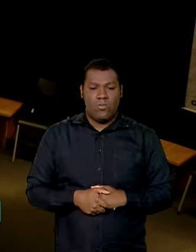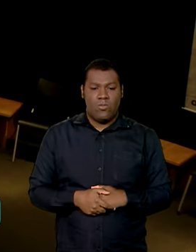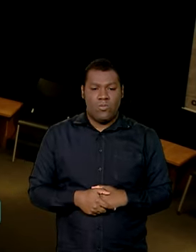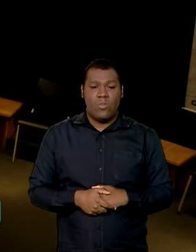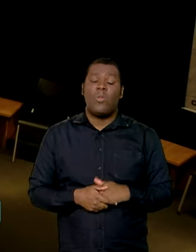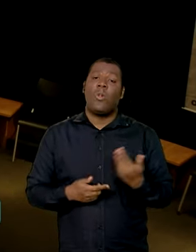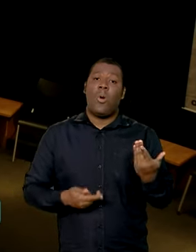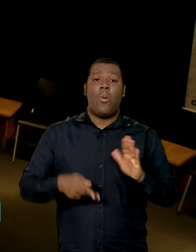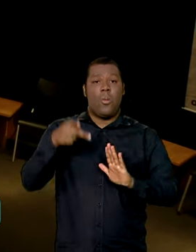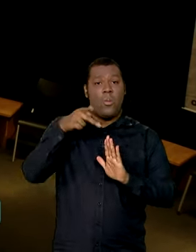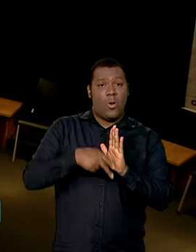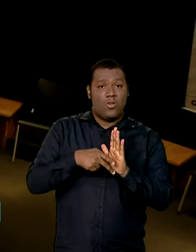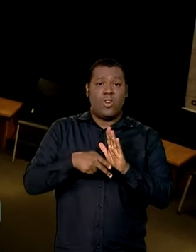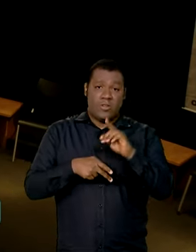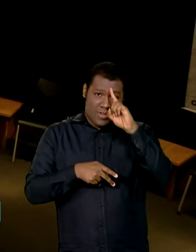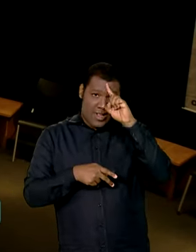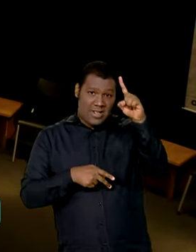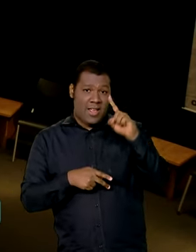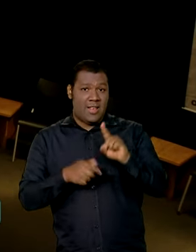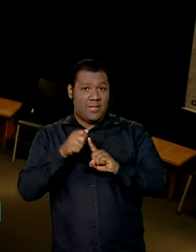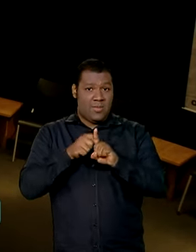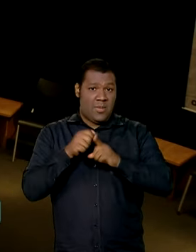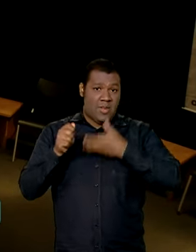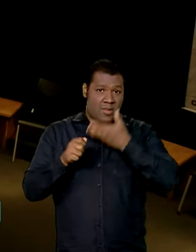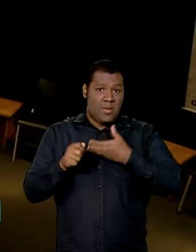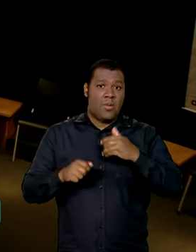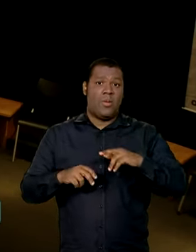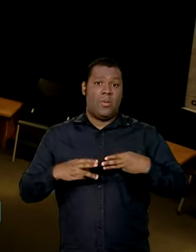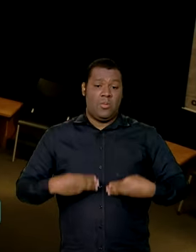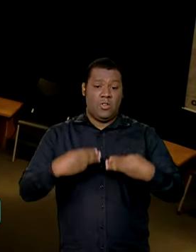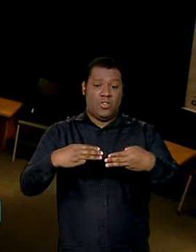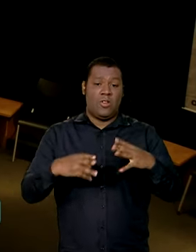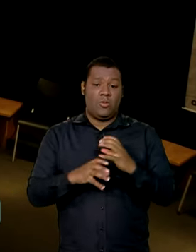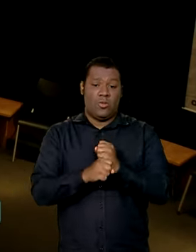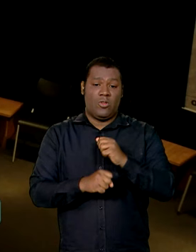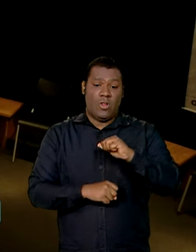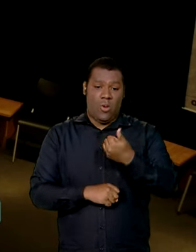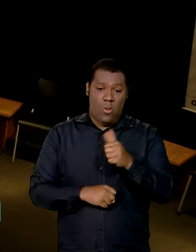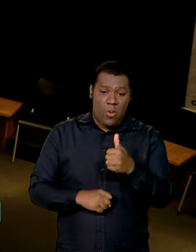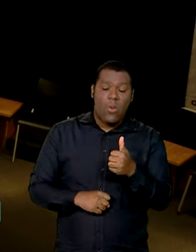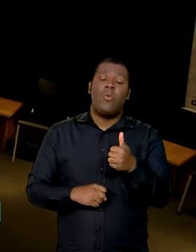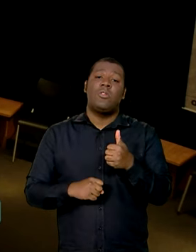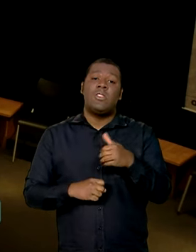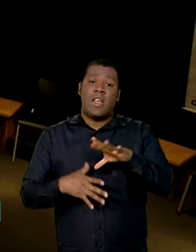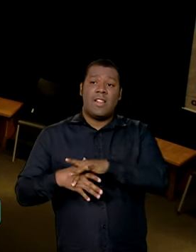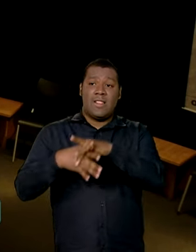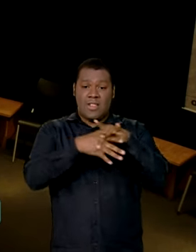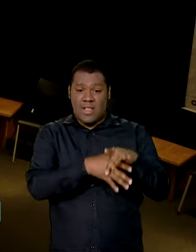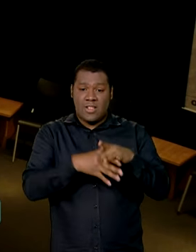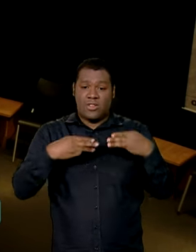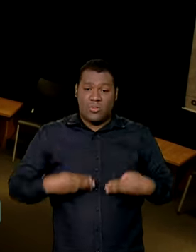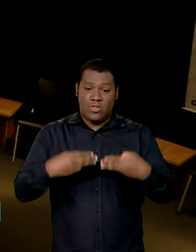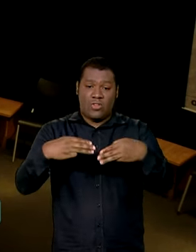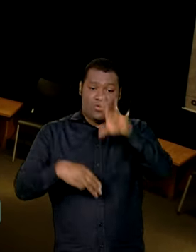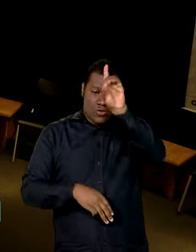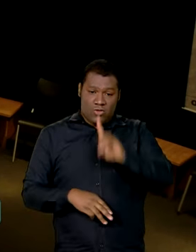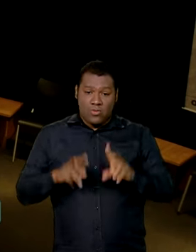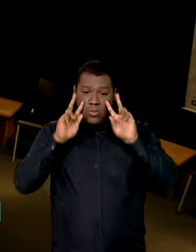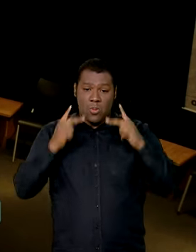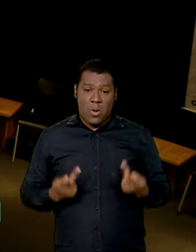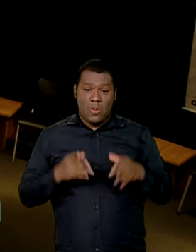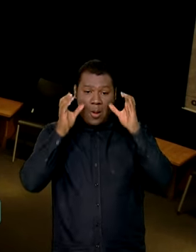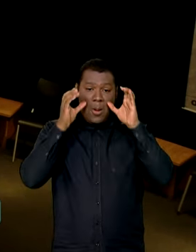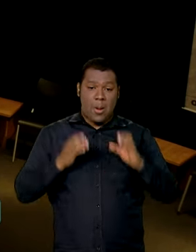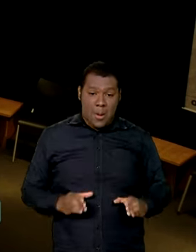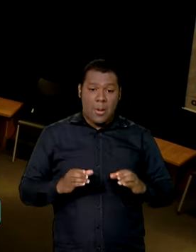em dezembro, 11 ministérios sob a coordenação do Ministério dos Direitos Humanos e da Cidadania estão envolvidos no programa que deve atuar